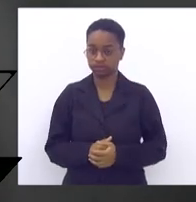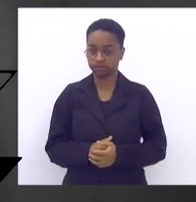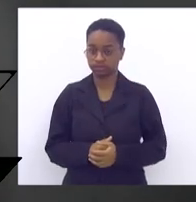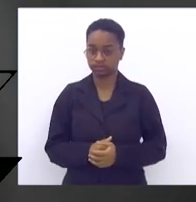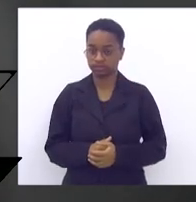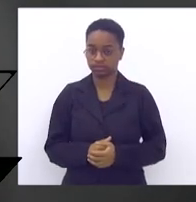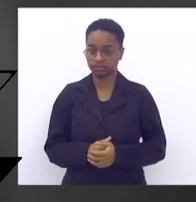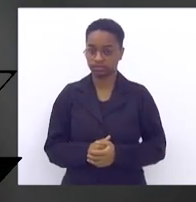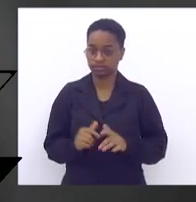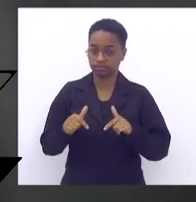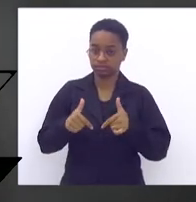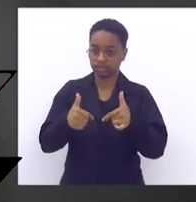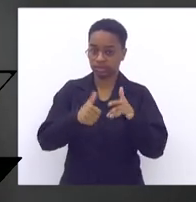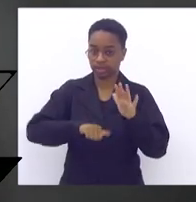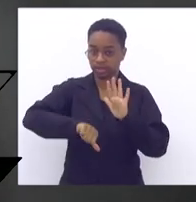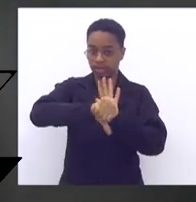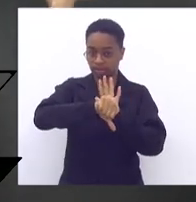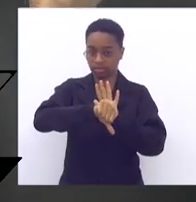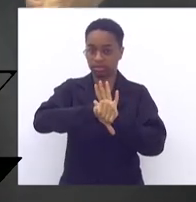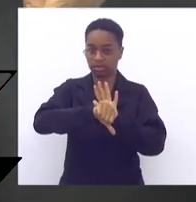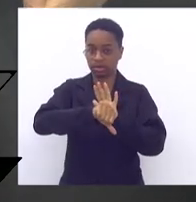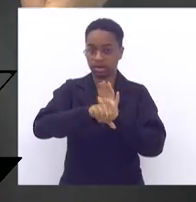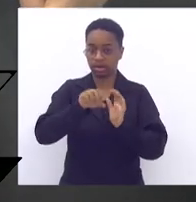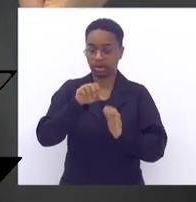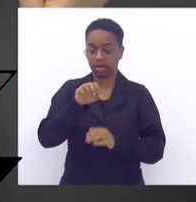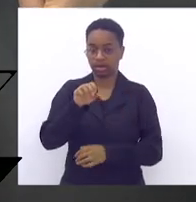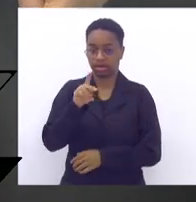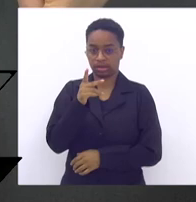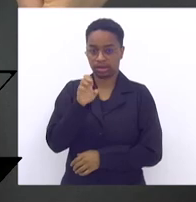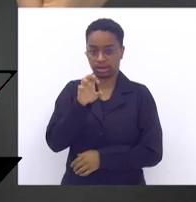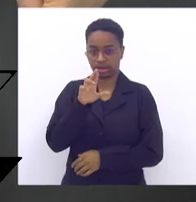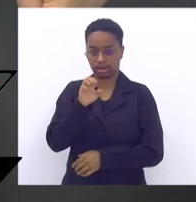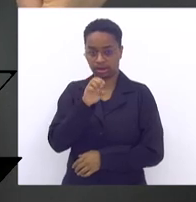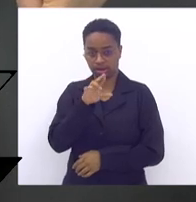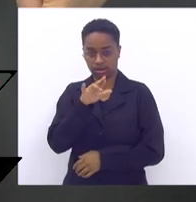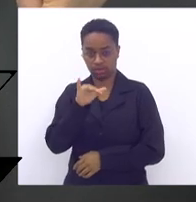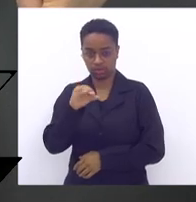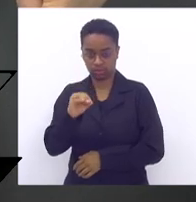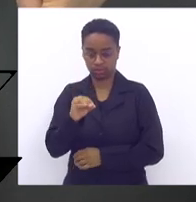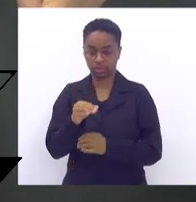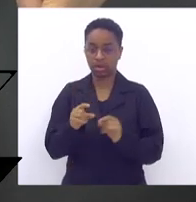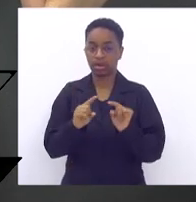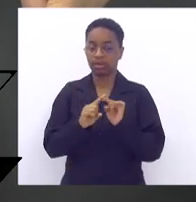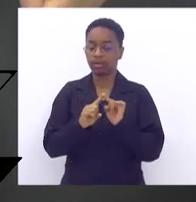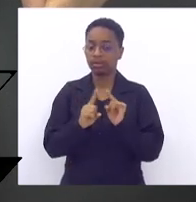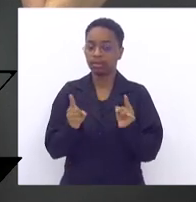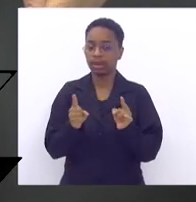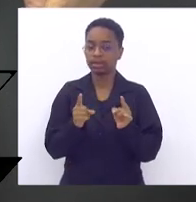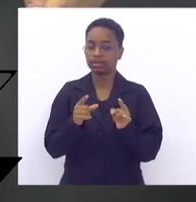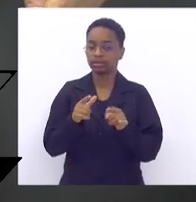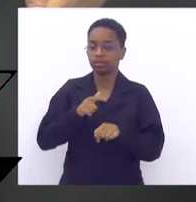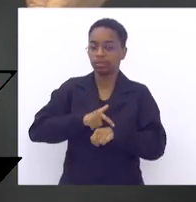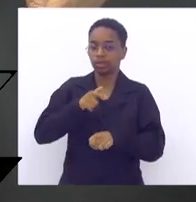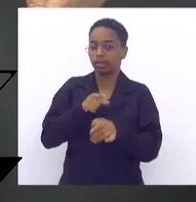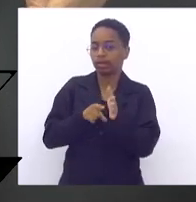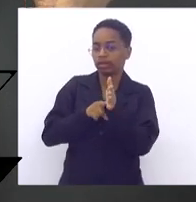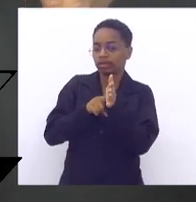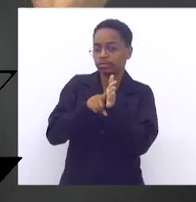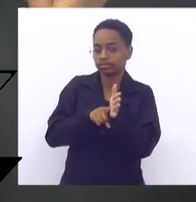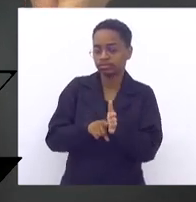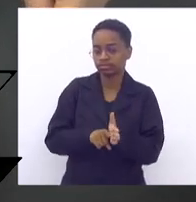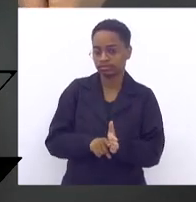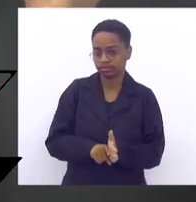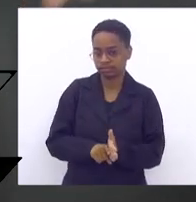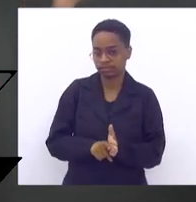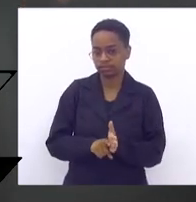comete um crime contra o erário. Ele, no inquérito,